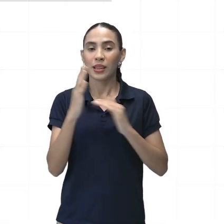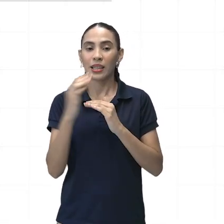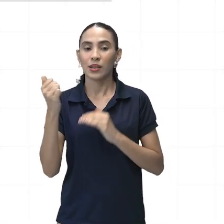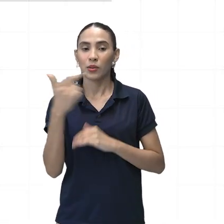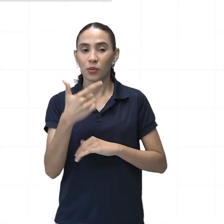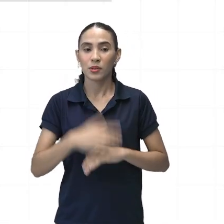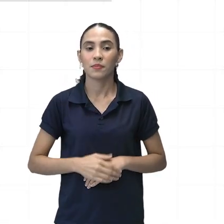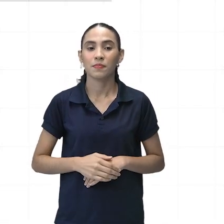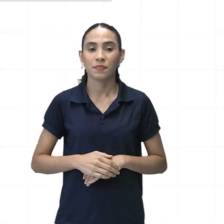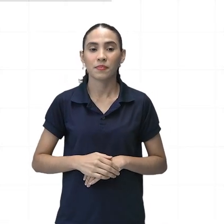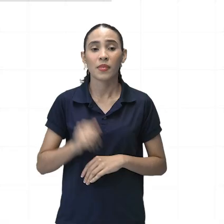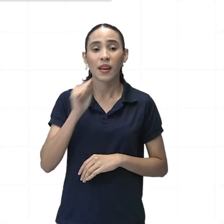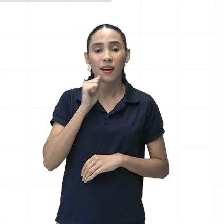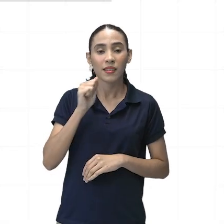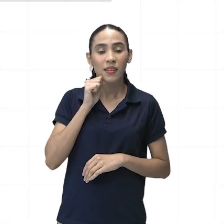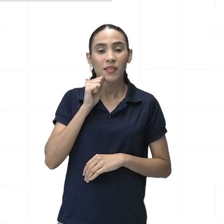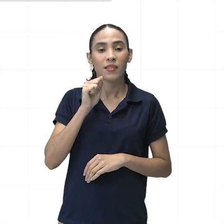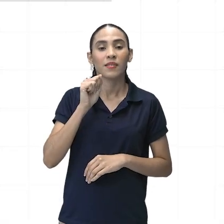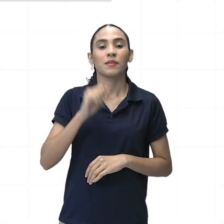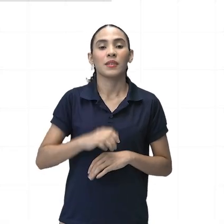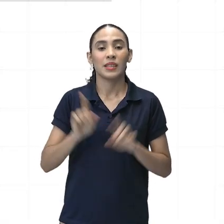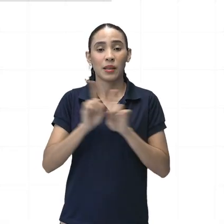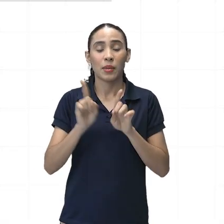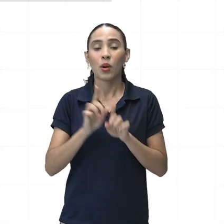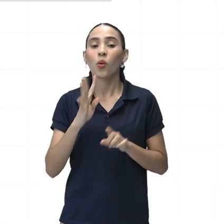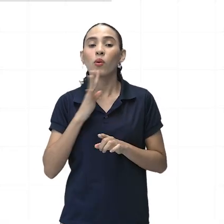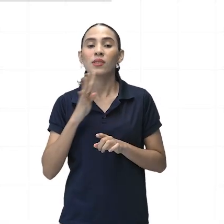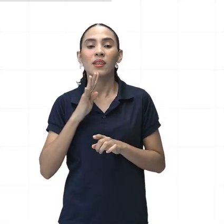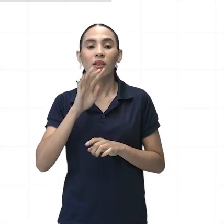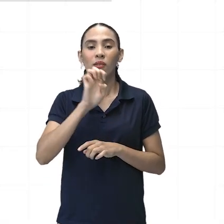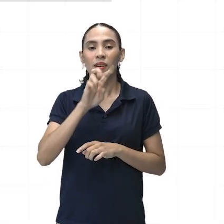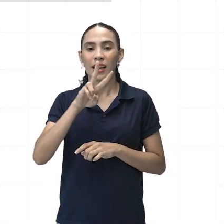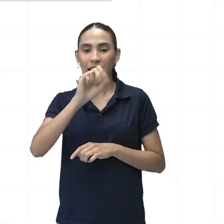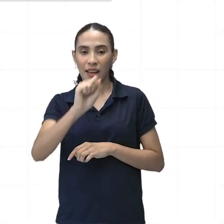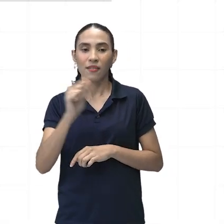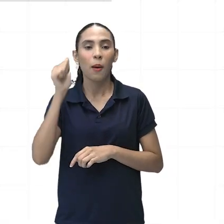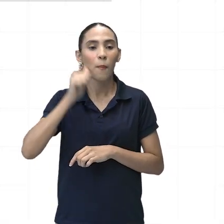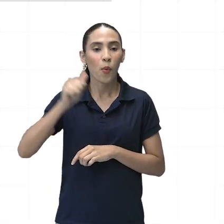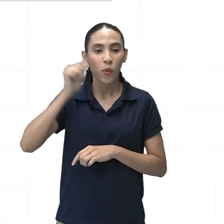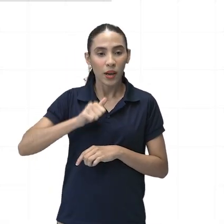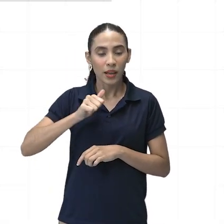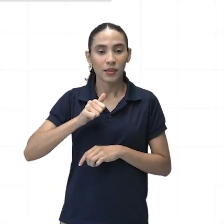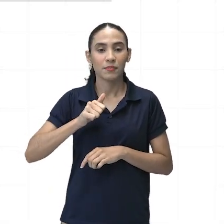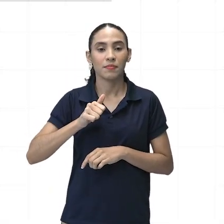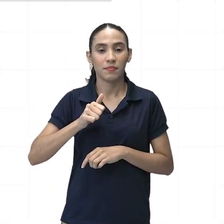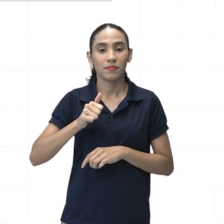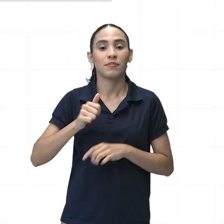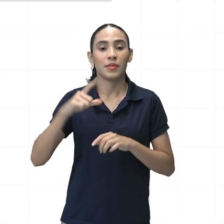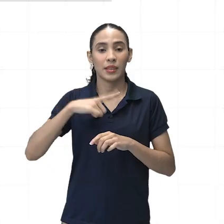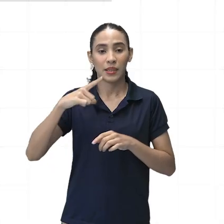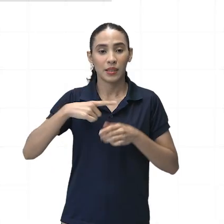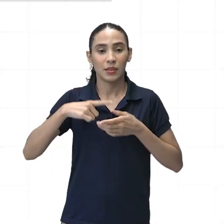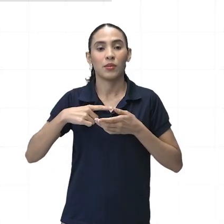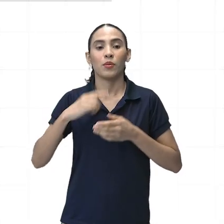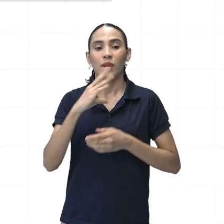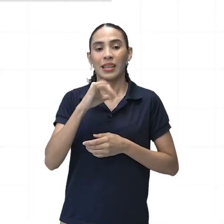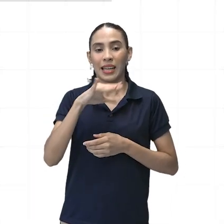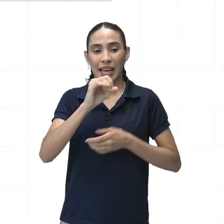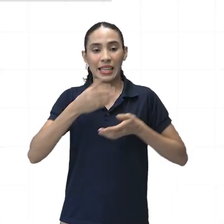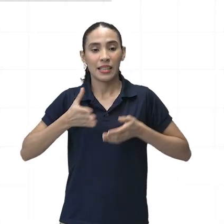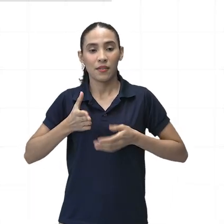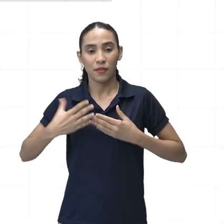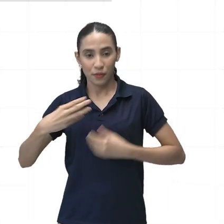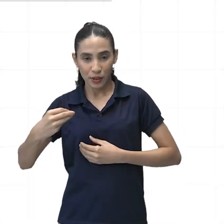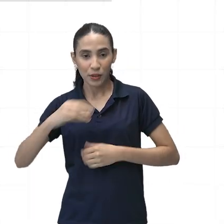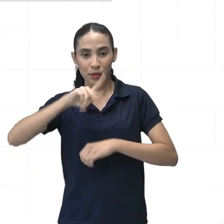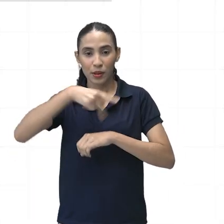12. Adão conheceu Eva, sua mulher, e ela concebeu e deu à luz a Caim, e